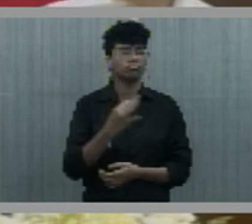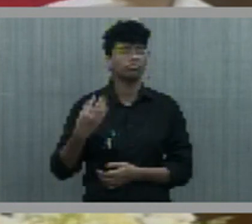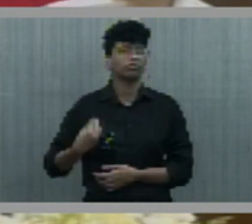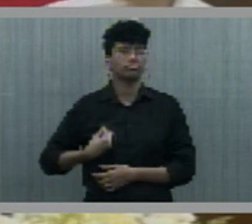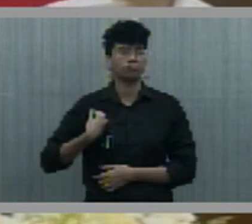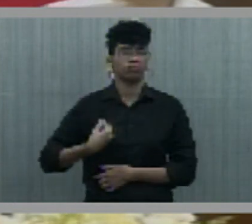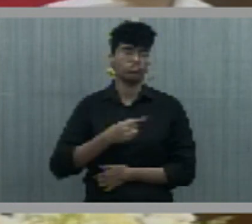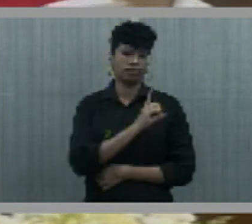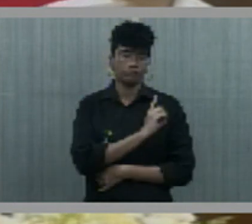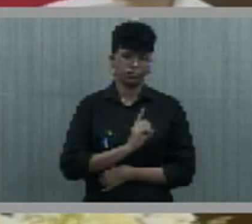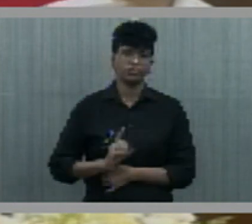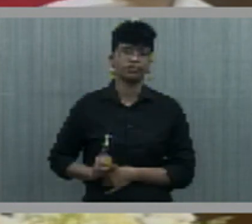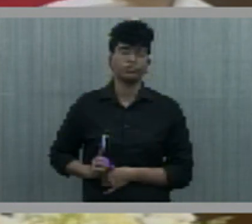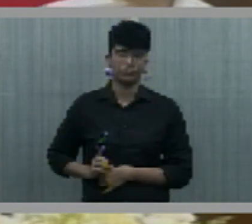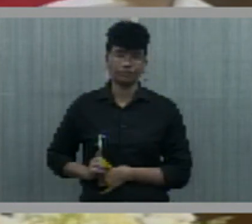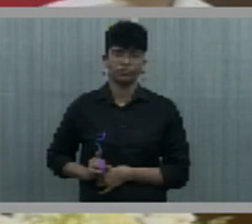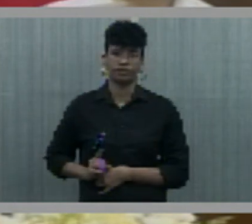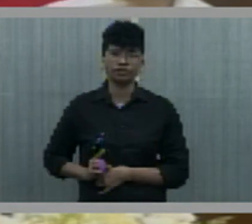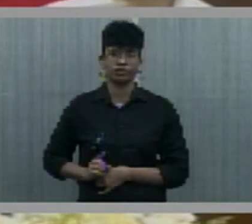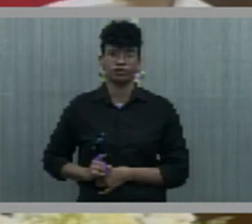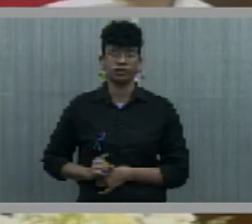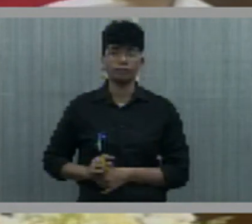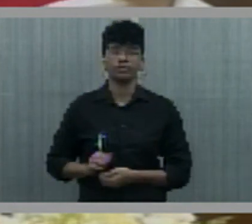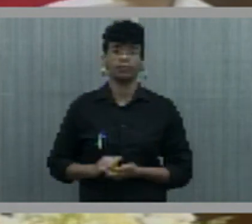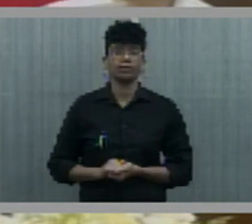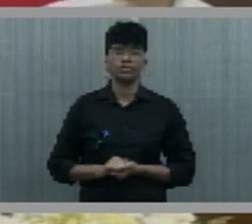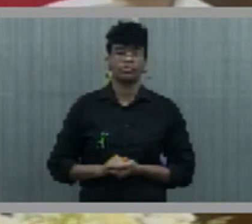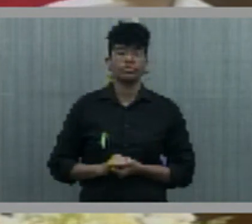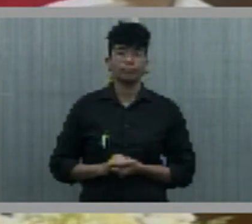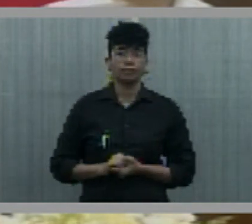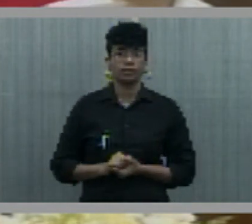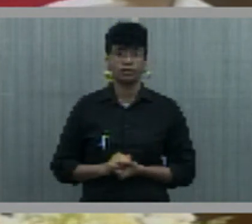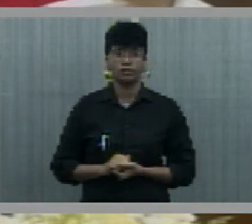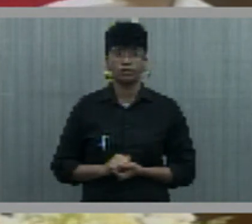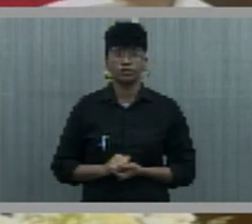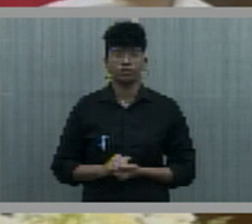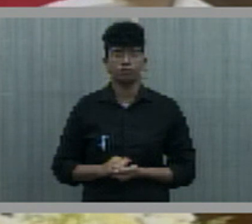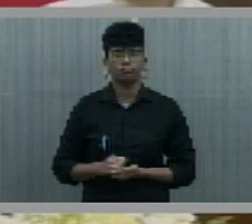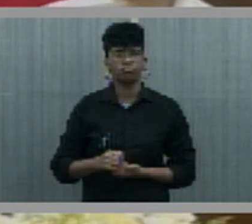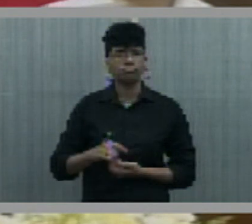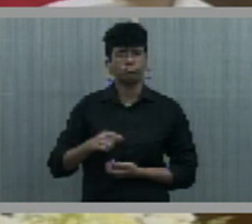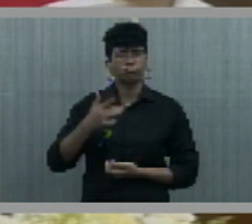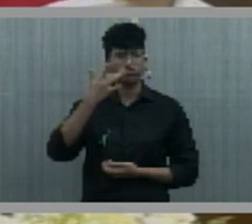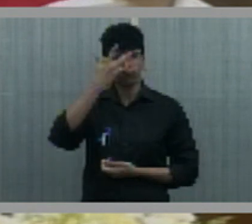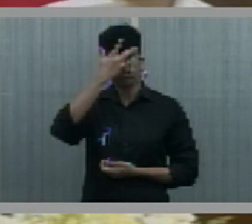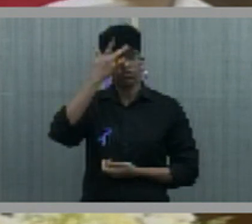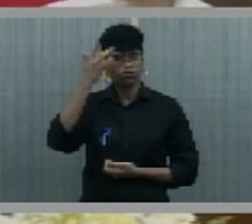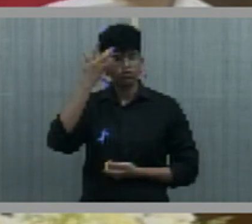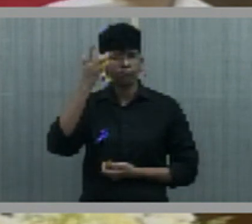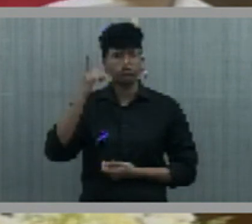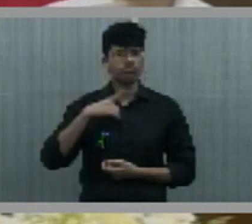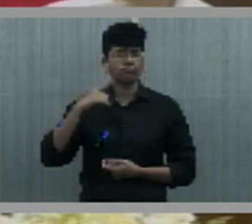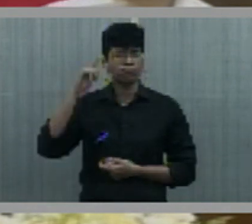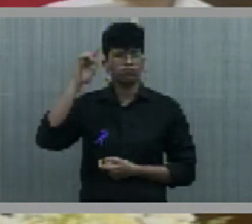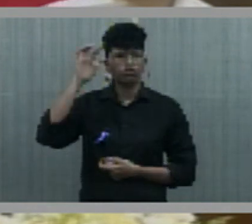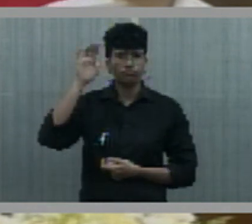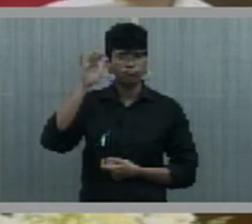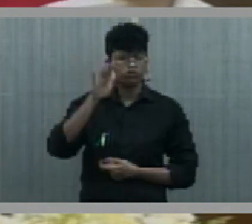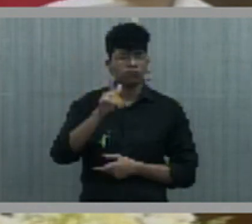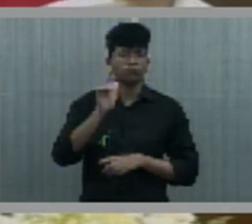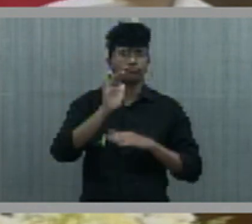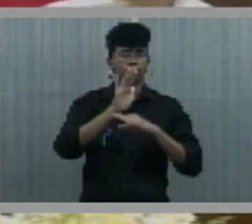casa. Vossas Excelências Reverendíssimas são pessoas abençoadas que têm ajudado